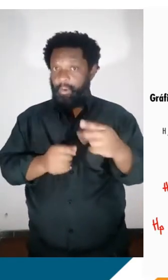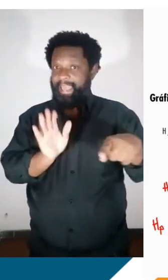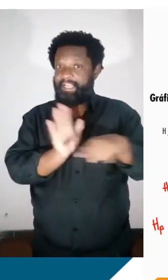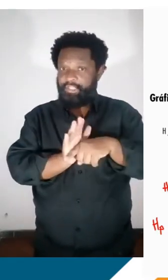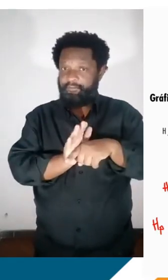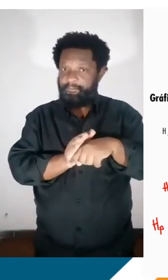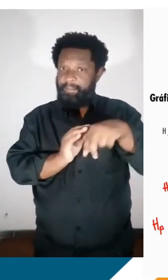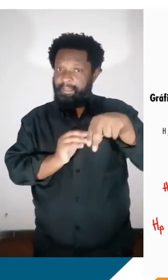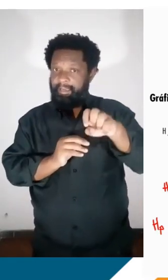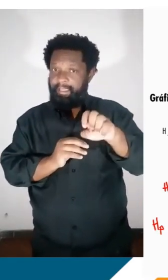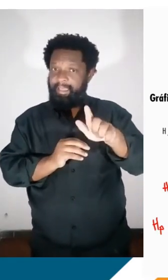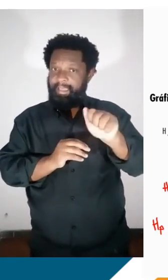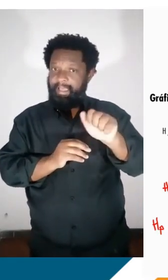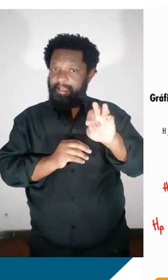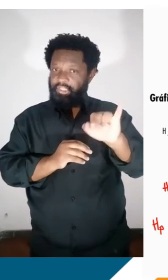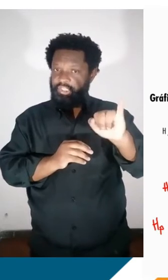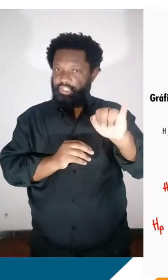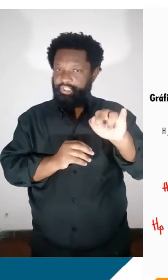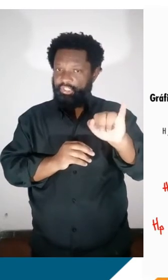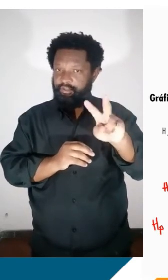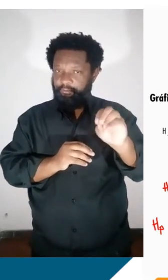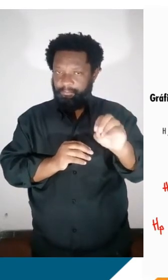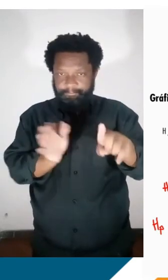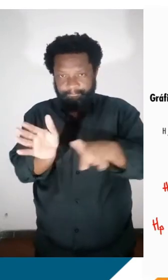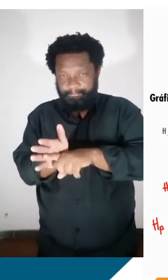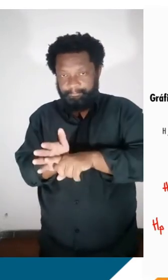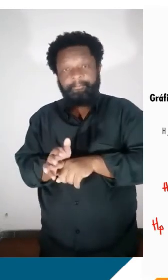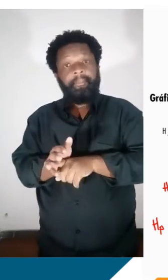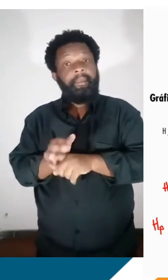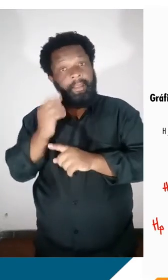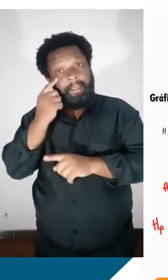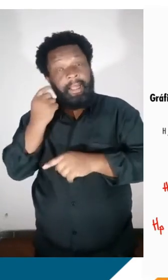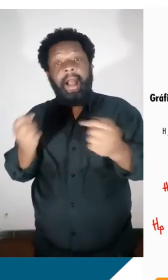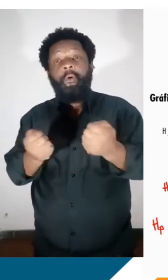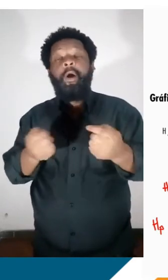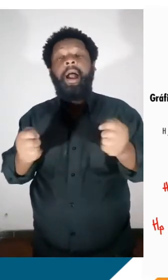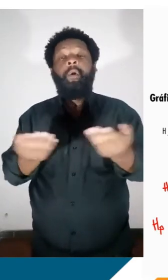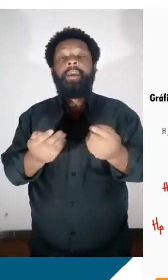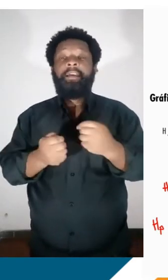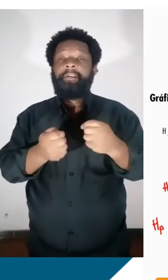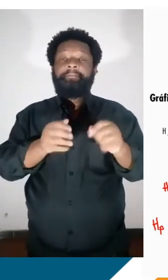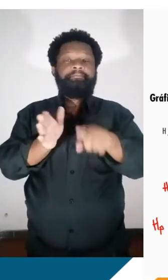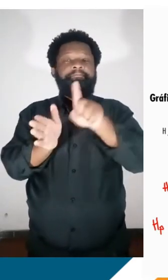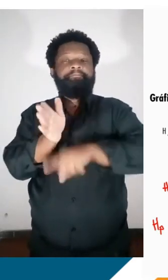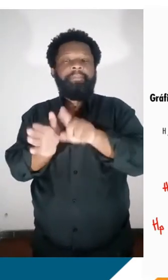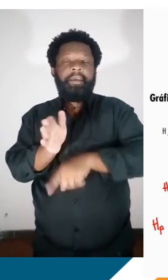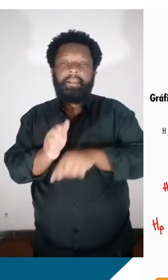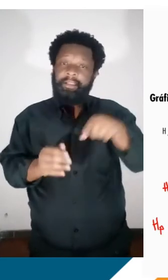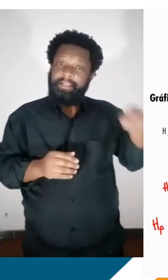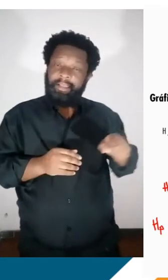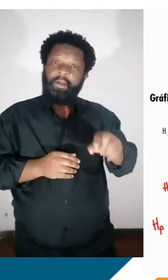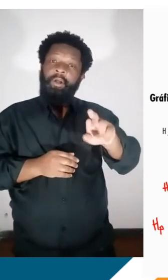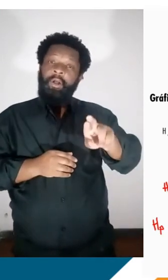isso? Aqui a gente vê que tem o sinal negativo aqui. E aí a gente vai subtrair da entalpia dos reagentes,